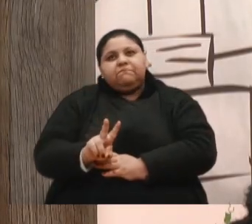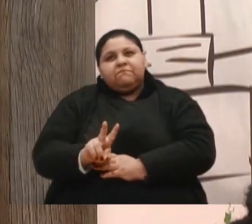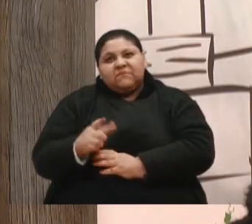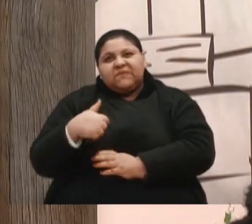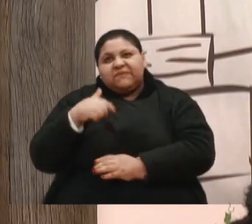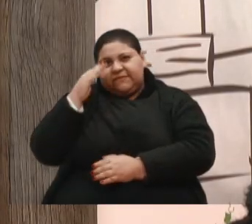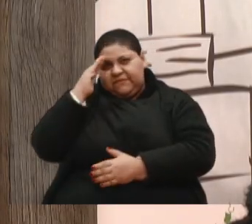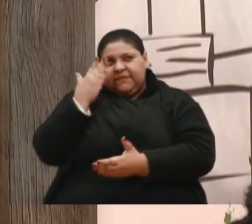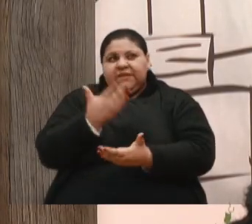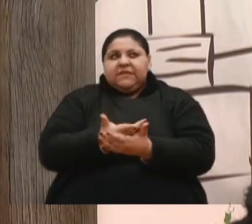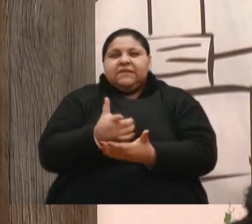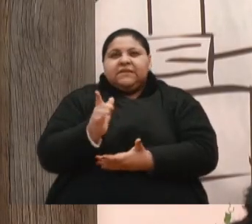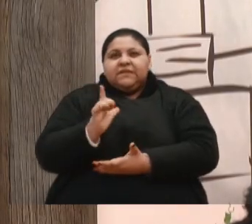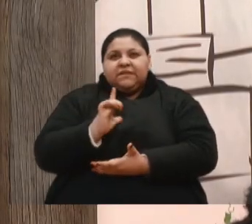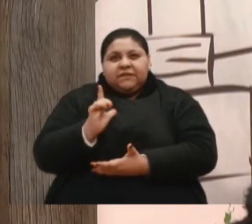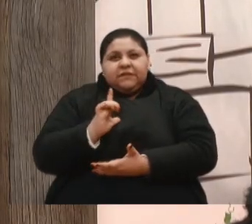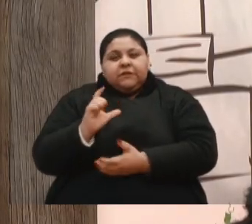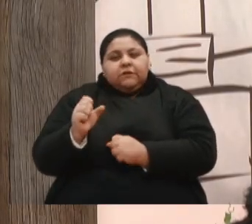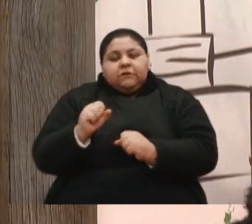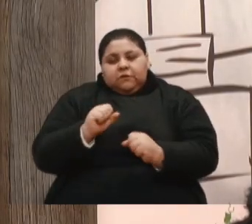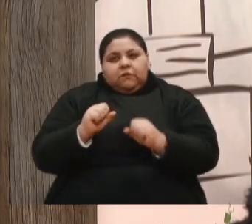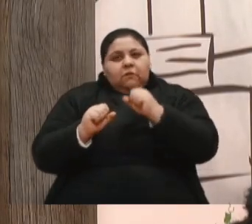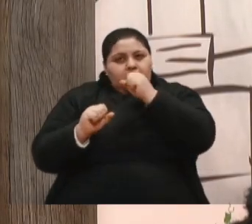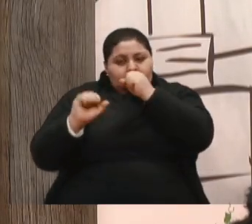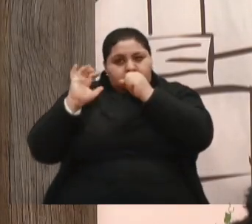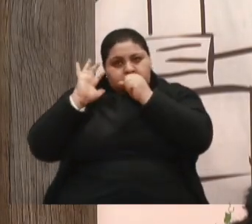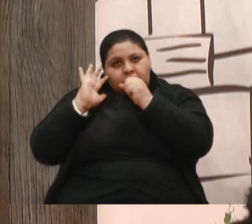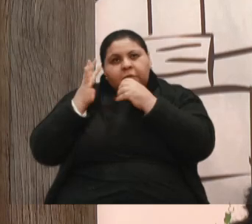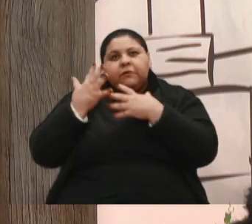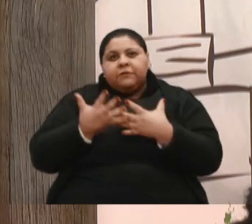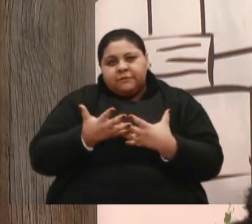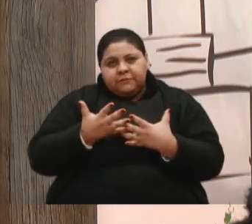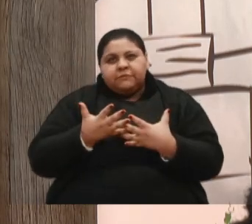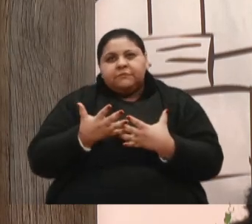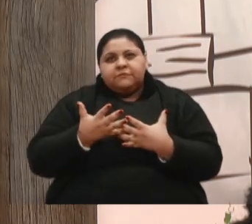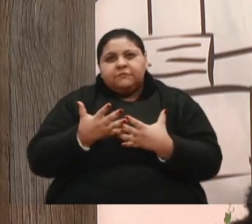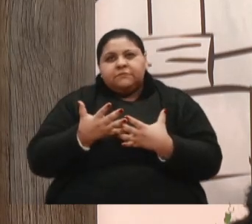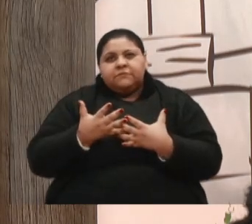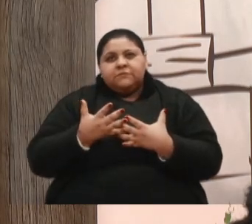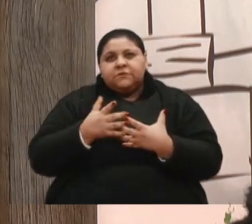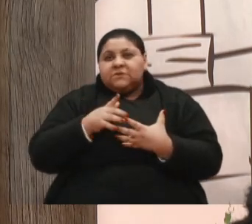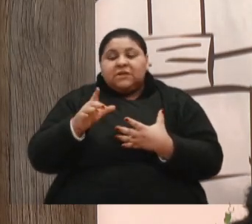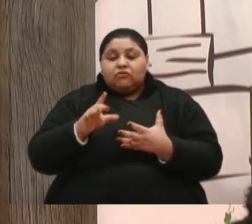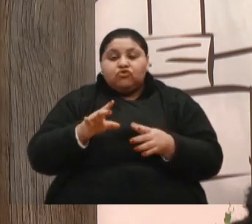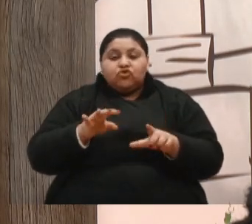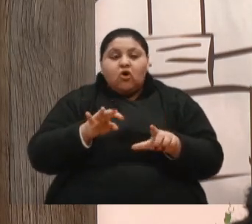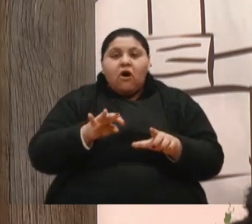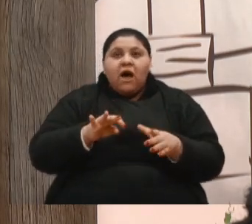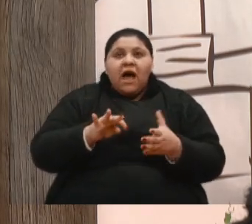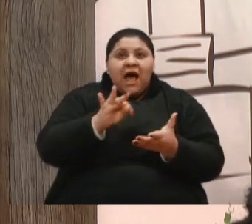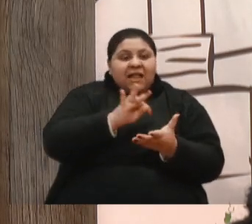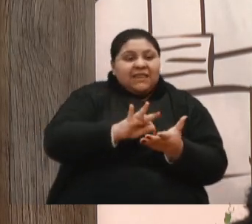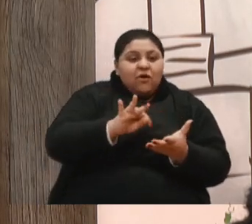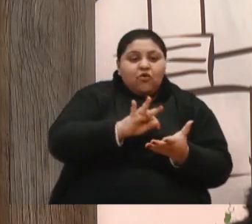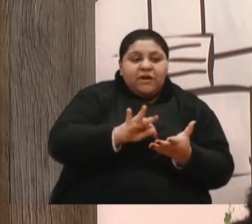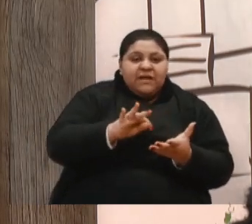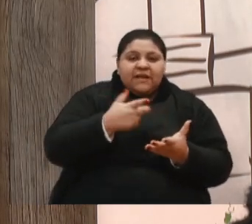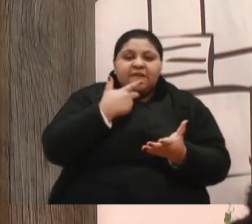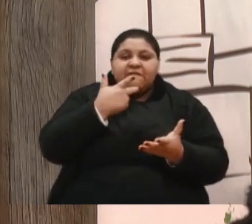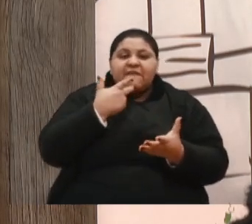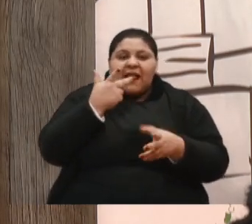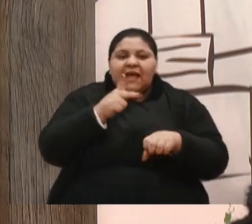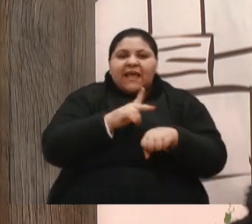vê que eu acredito que tem muitas coisas que levam, né, a isso, além do que a teoria vai dizer que é